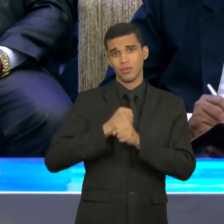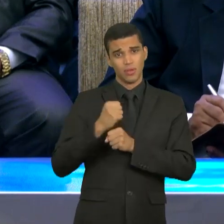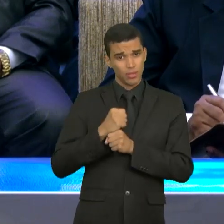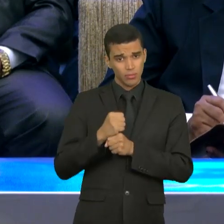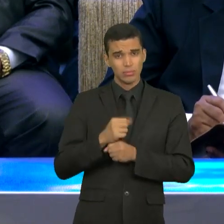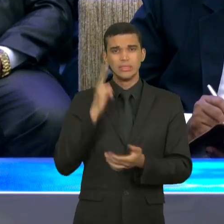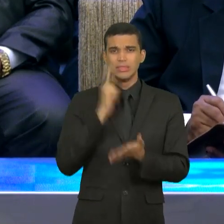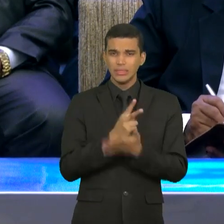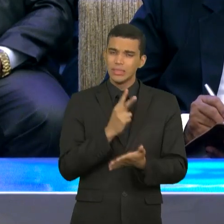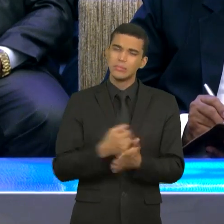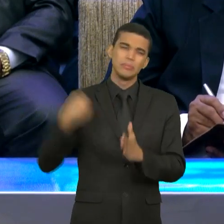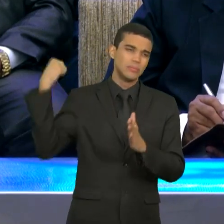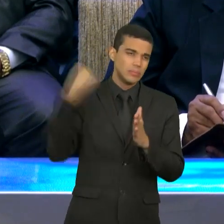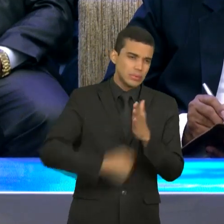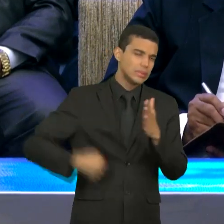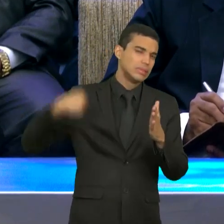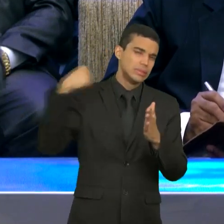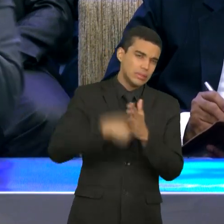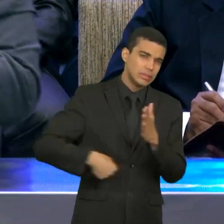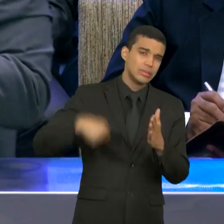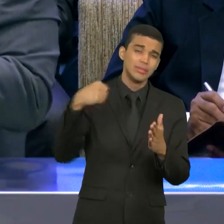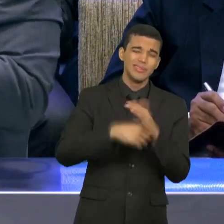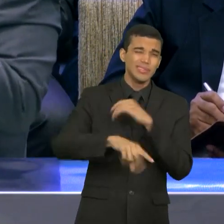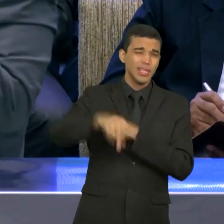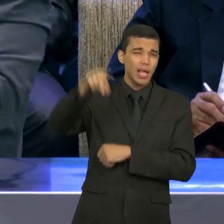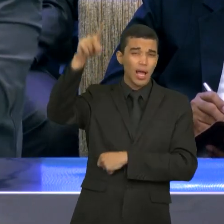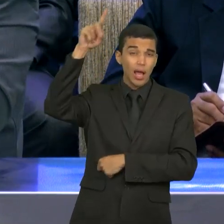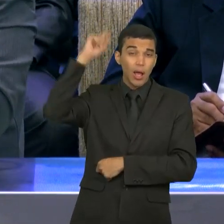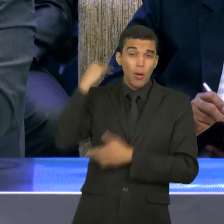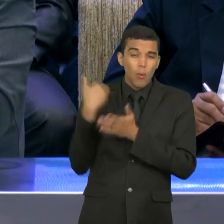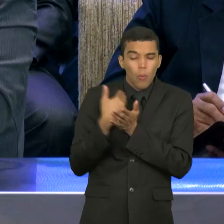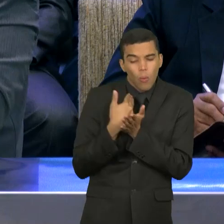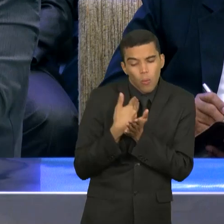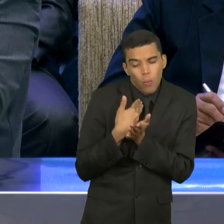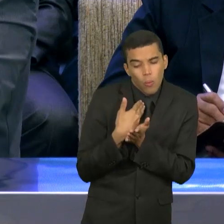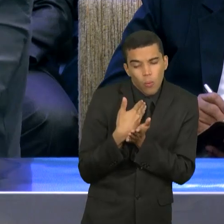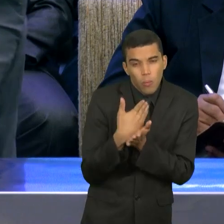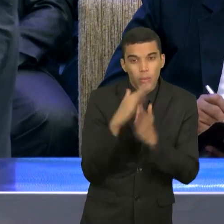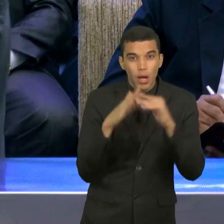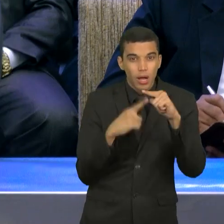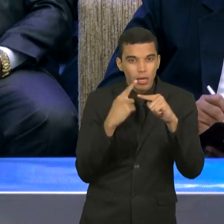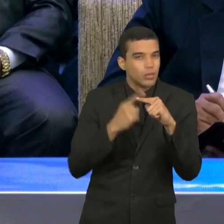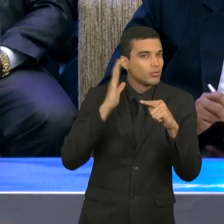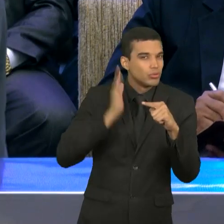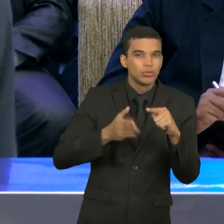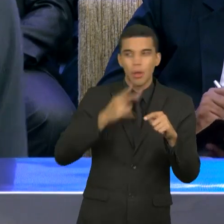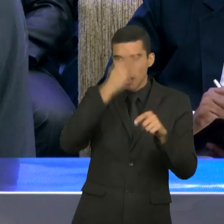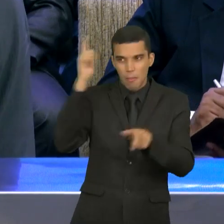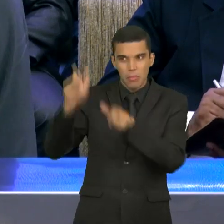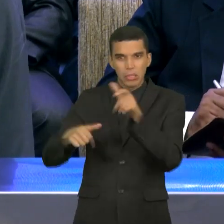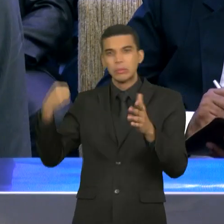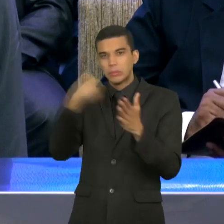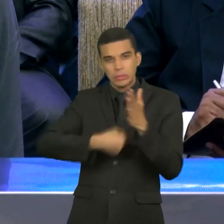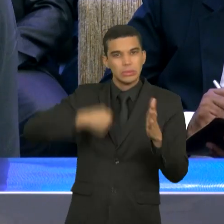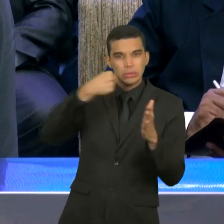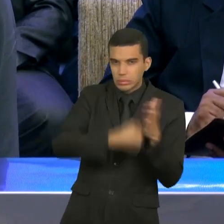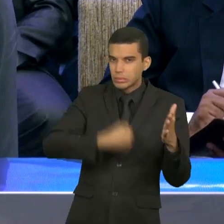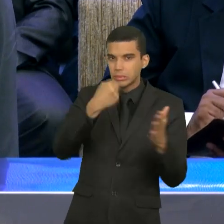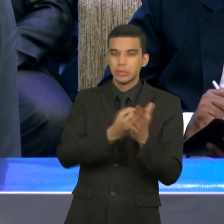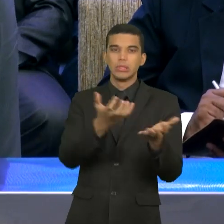batendo desde o começo da Igreja Primitiva os apóstolos na verdade a própria teologia